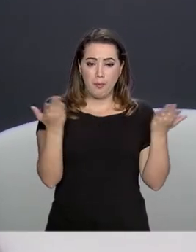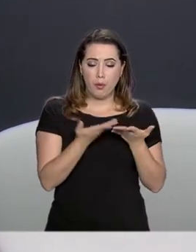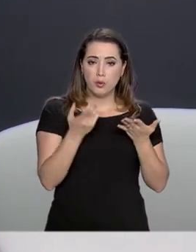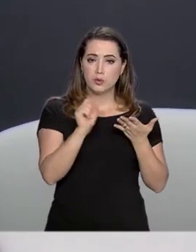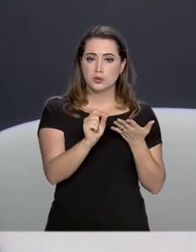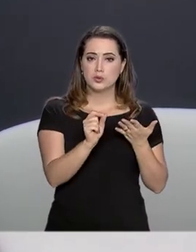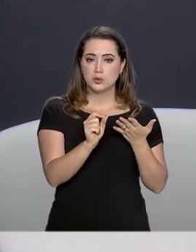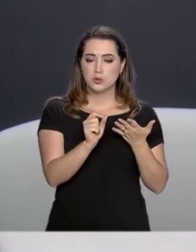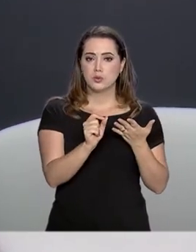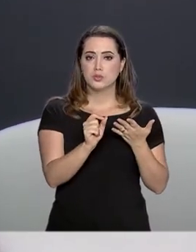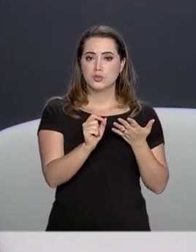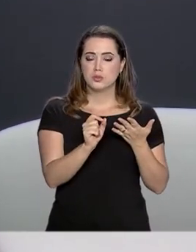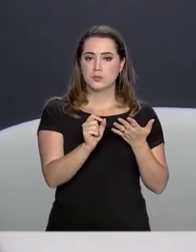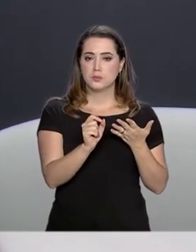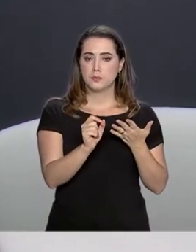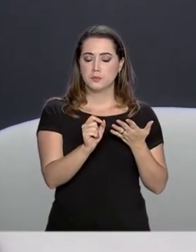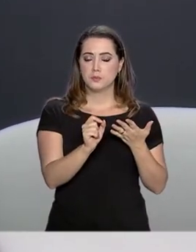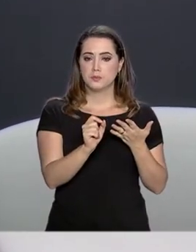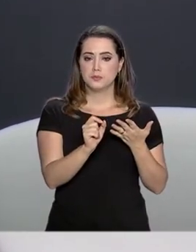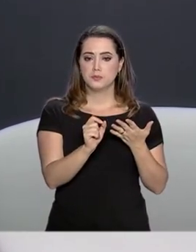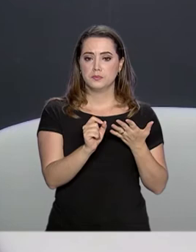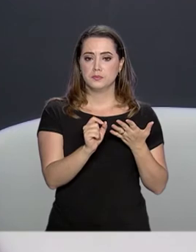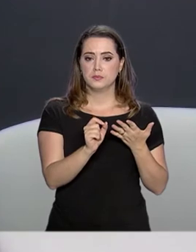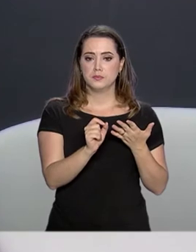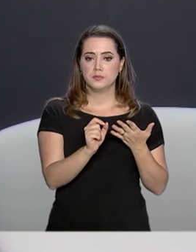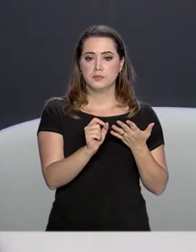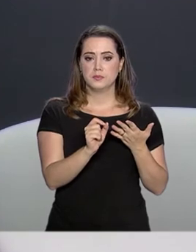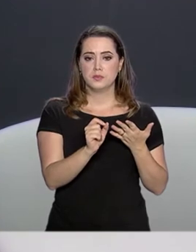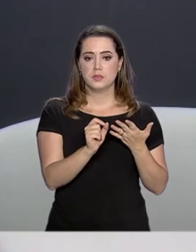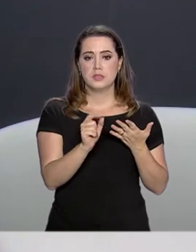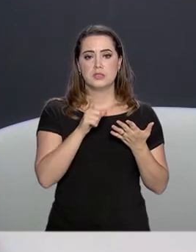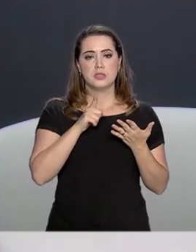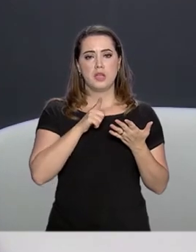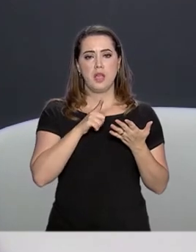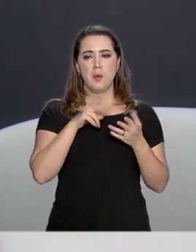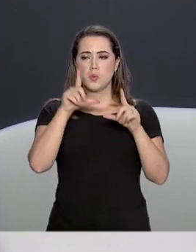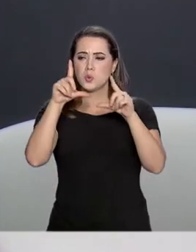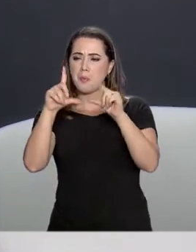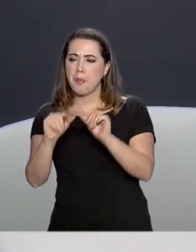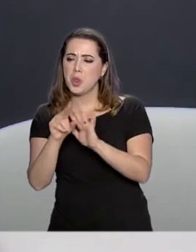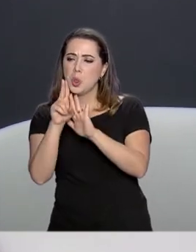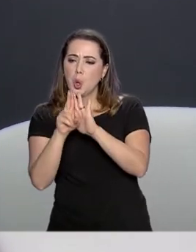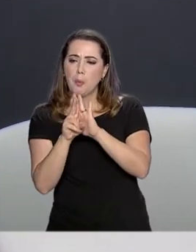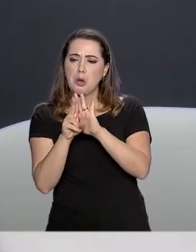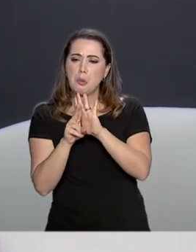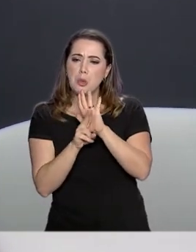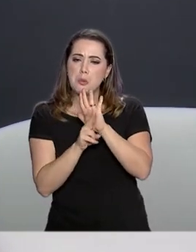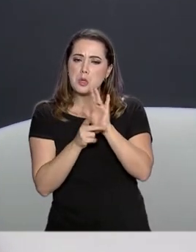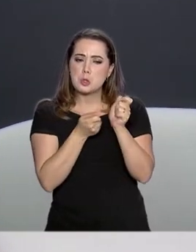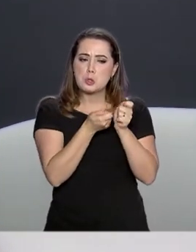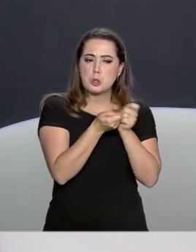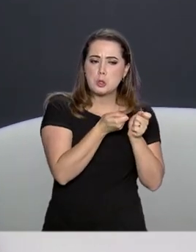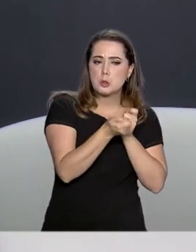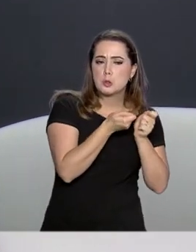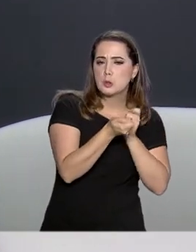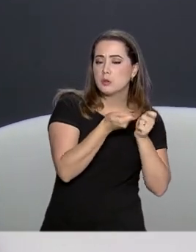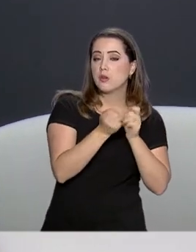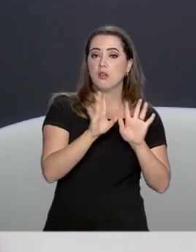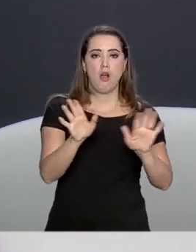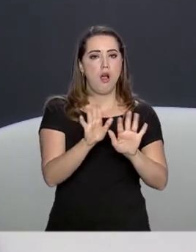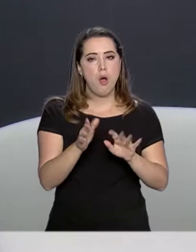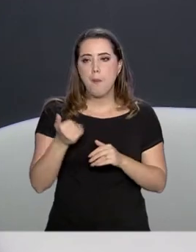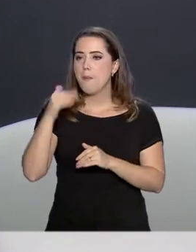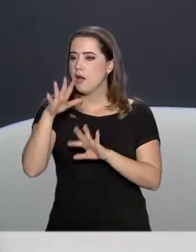ele se abra de que tenhamos menos regulamentações, que tenhamos mais liberdade para